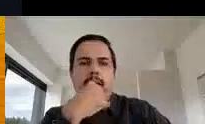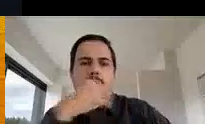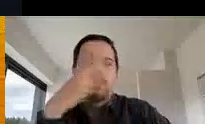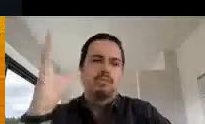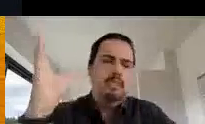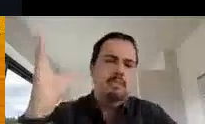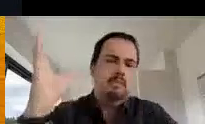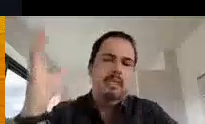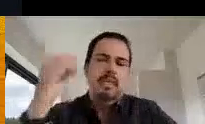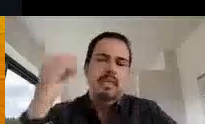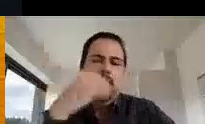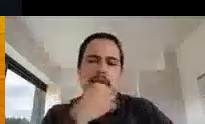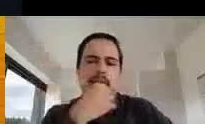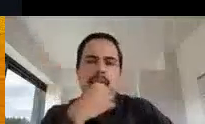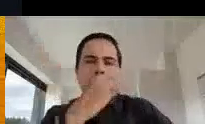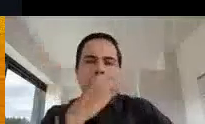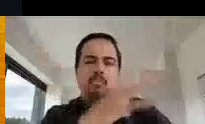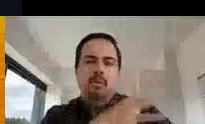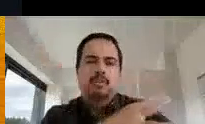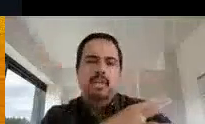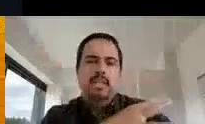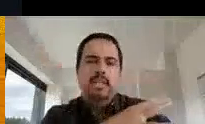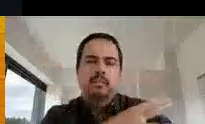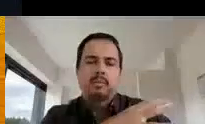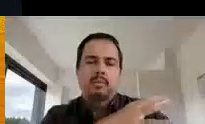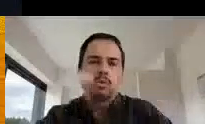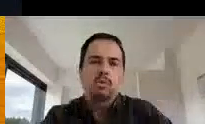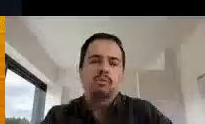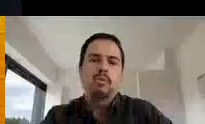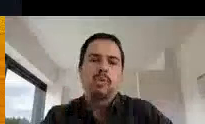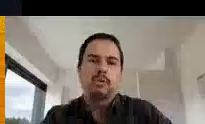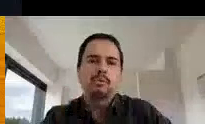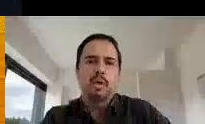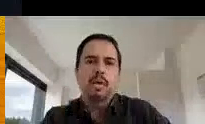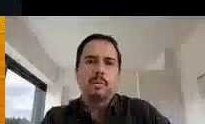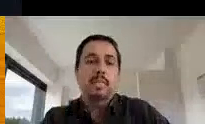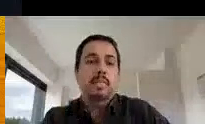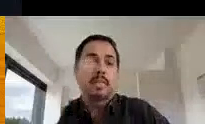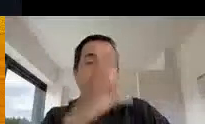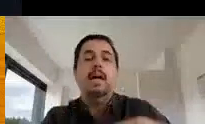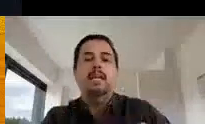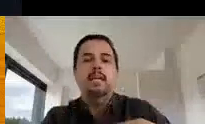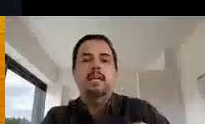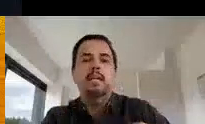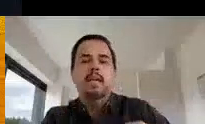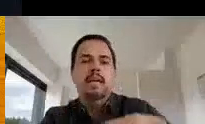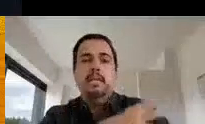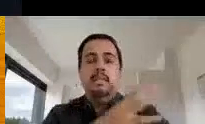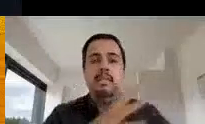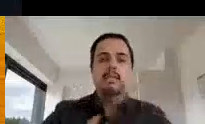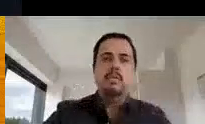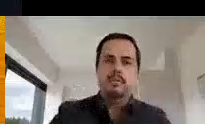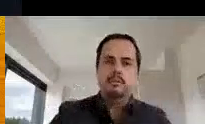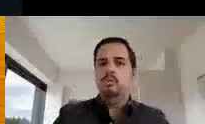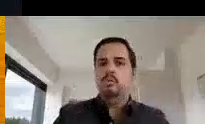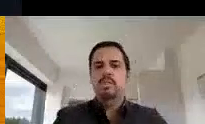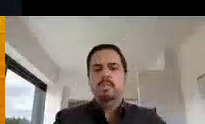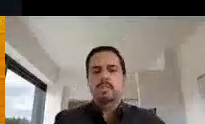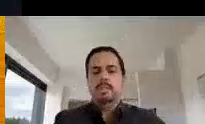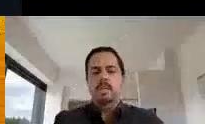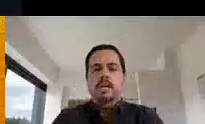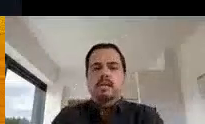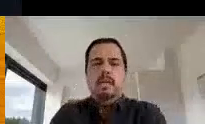ela é a inovação. Aí isso pode levar a gente a uma zona de conforto, para a gente achar que a gente até inova